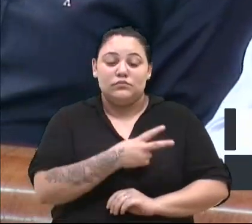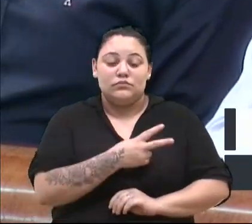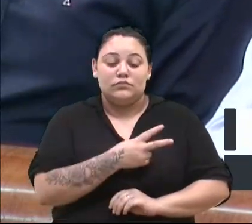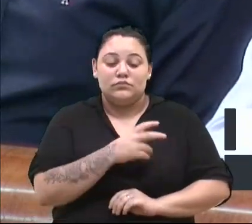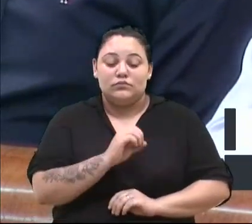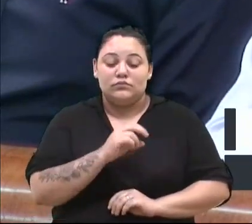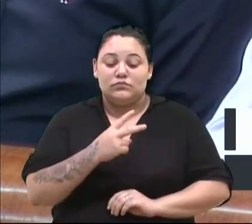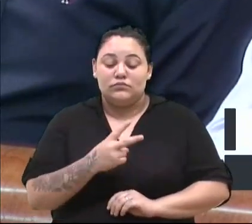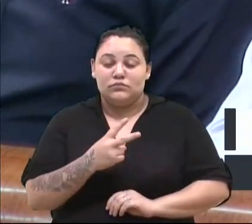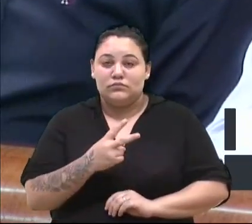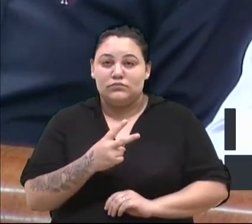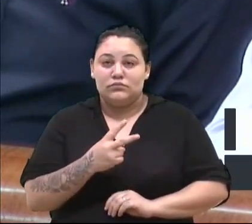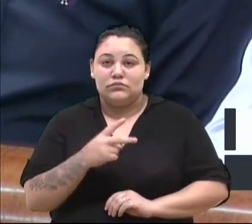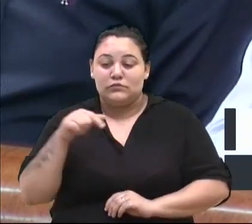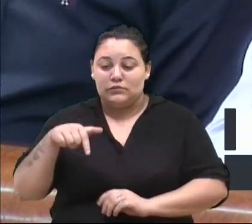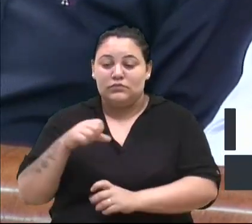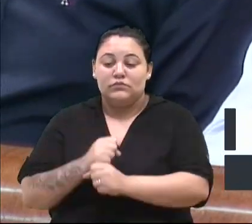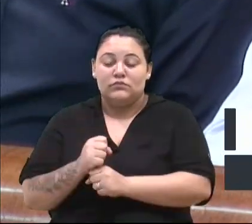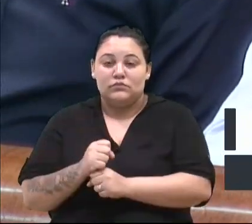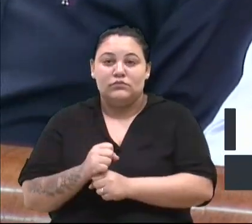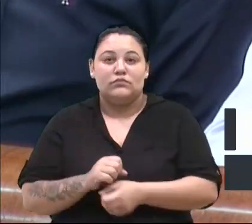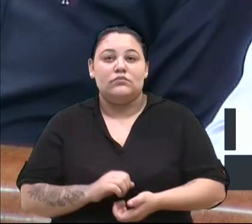202, 2023.